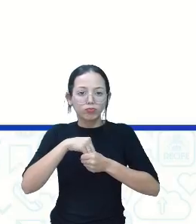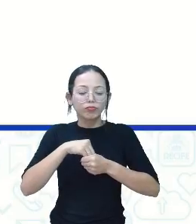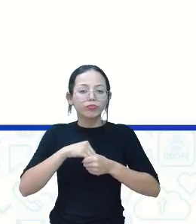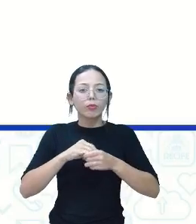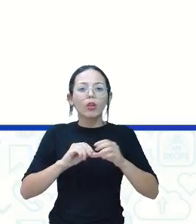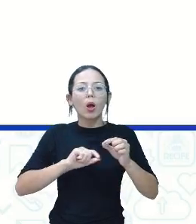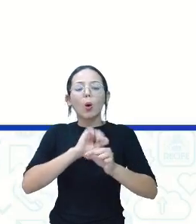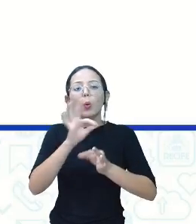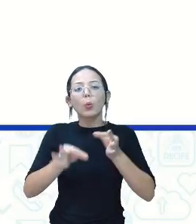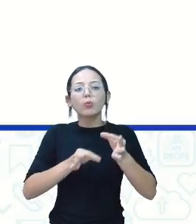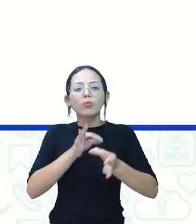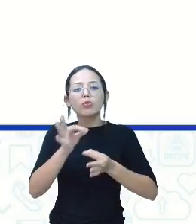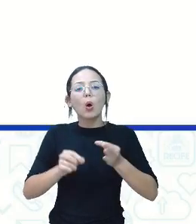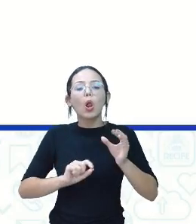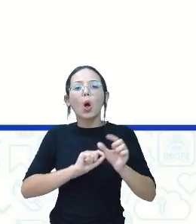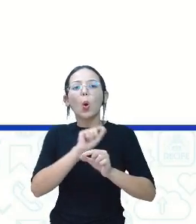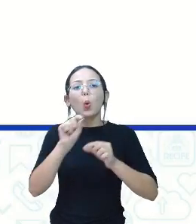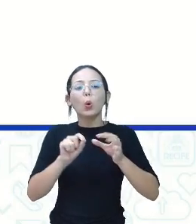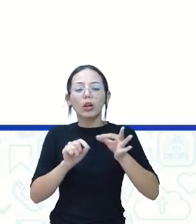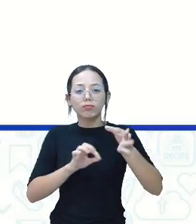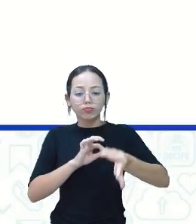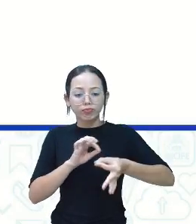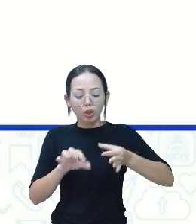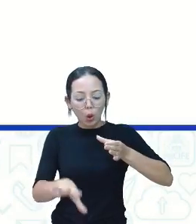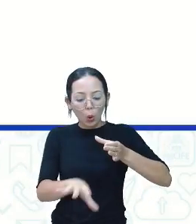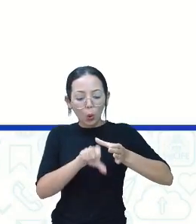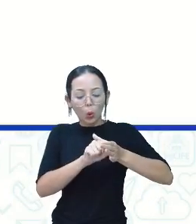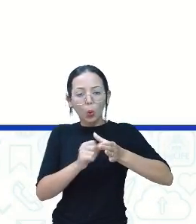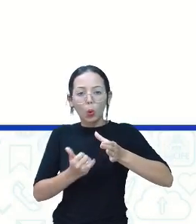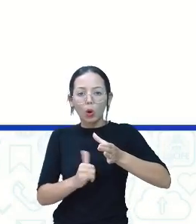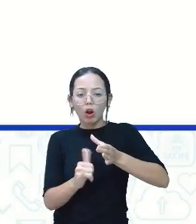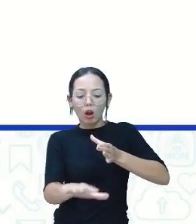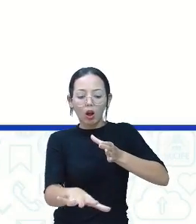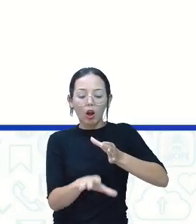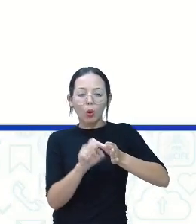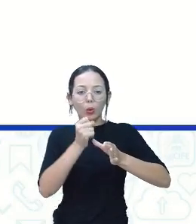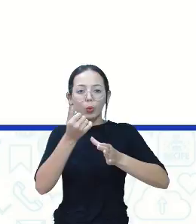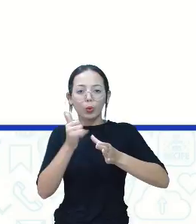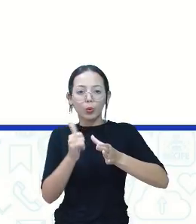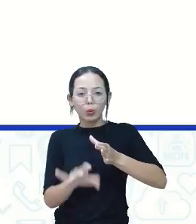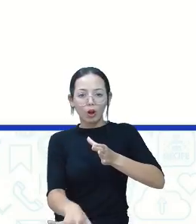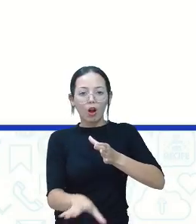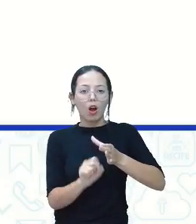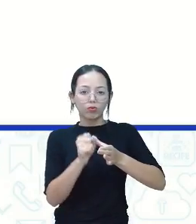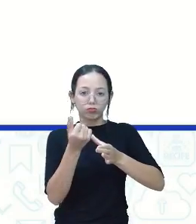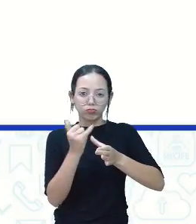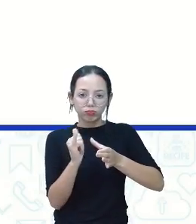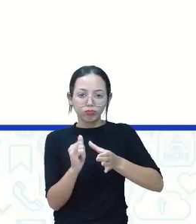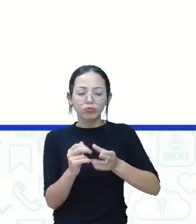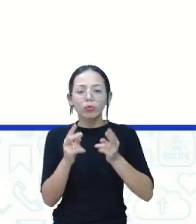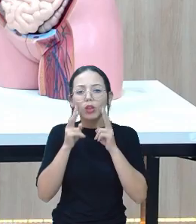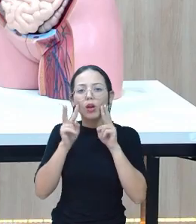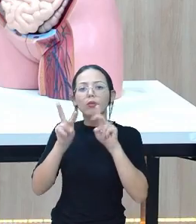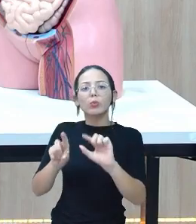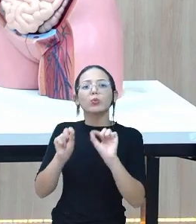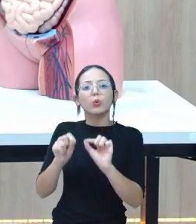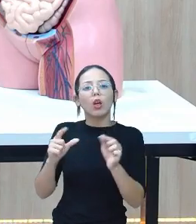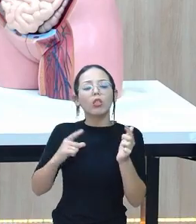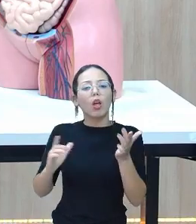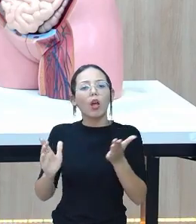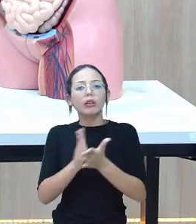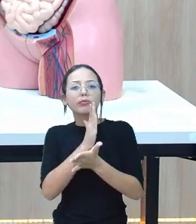ela é responsável para obter energia no nosso organismo. Vamos ver que tem